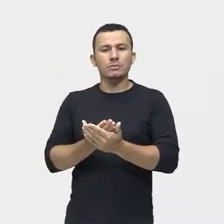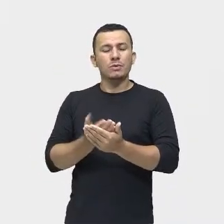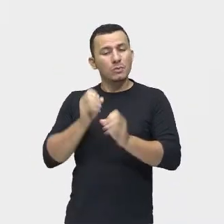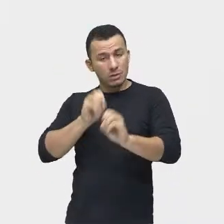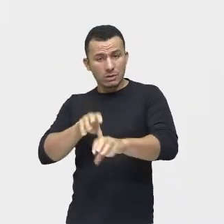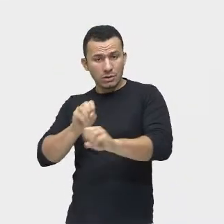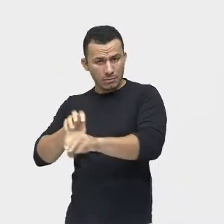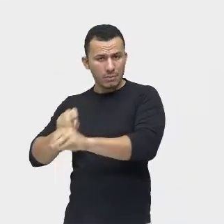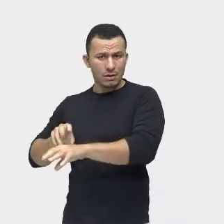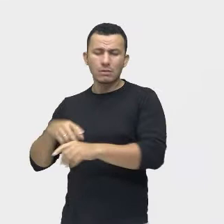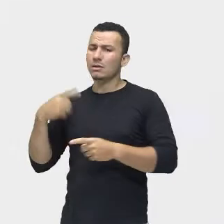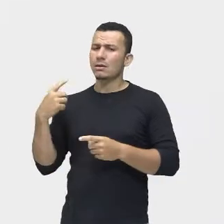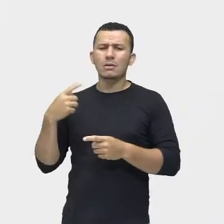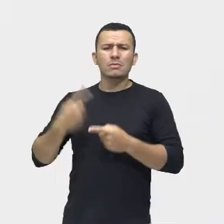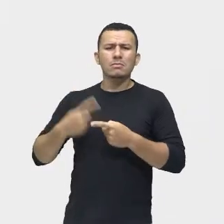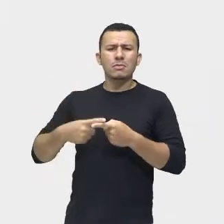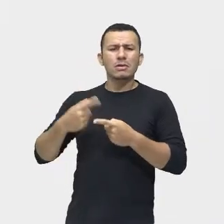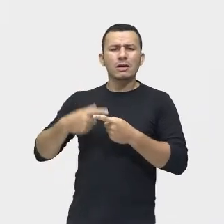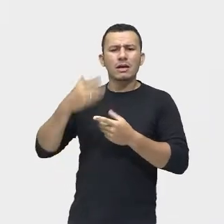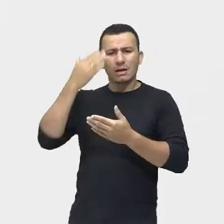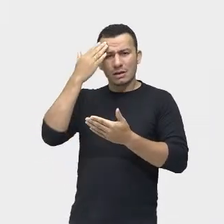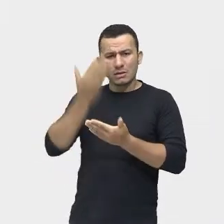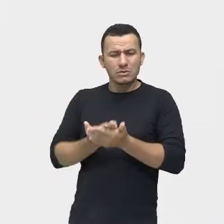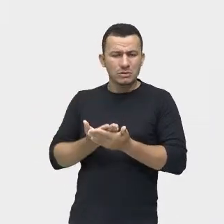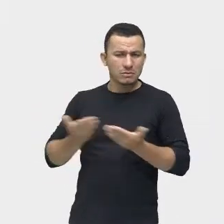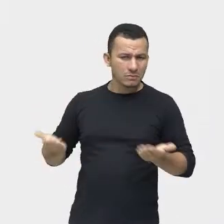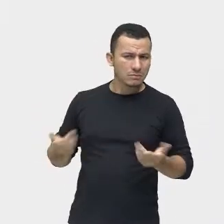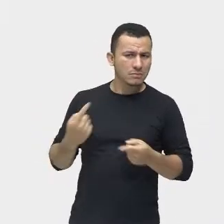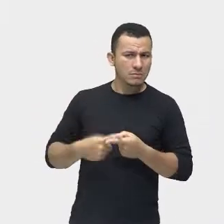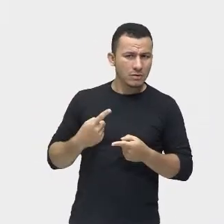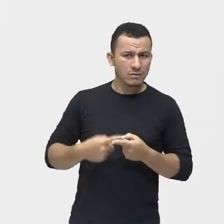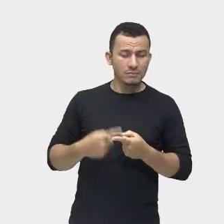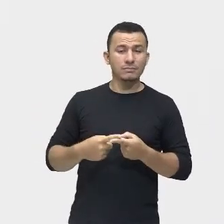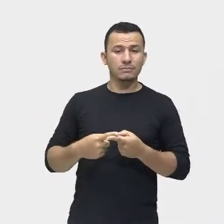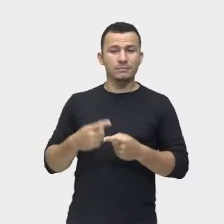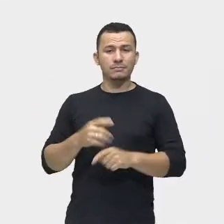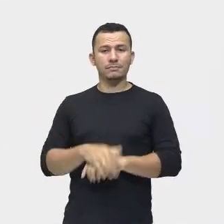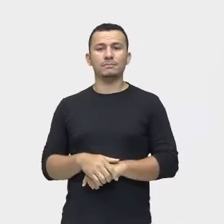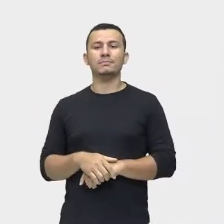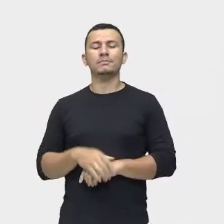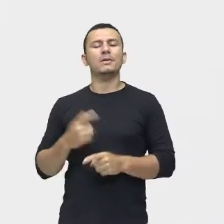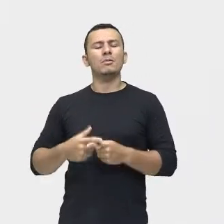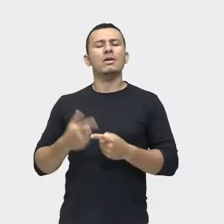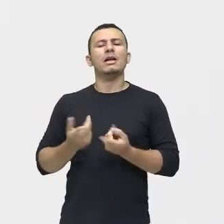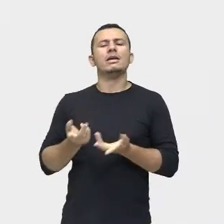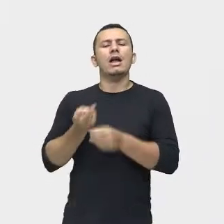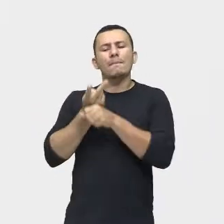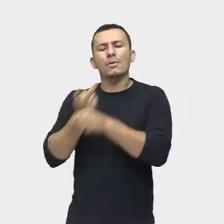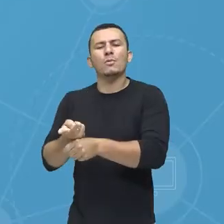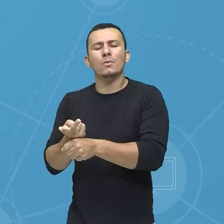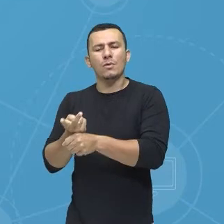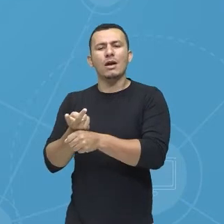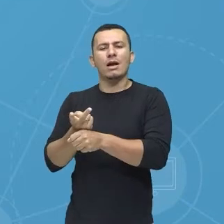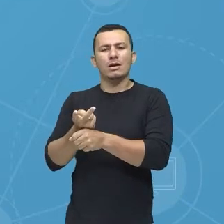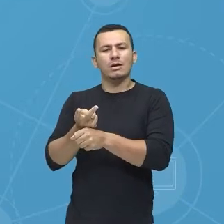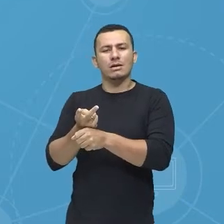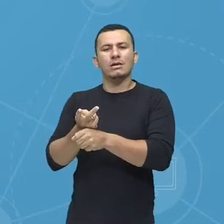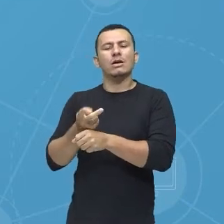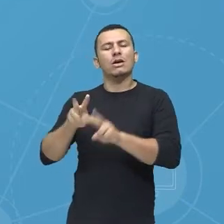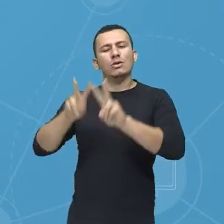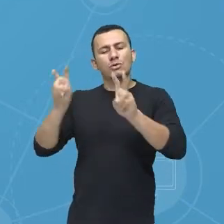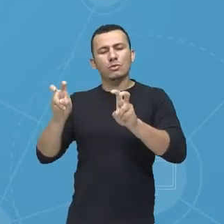Mas por que que acreditam? Porque estão buscando o conhecimento de Deus. Vamos lá.